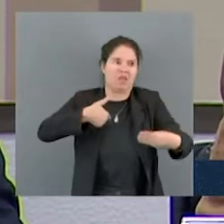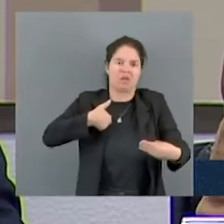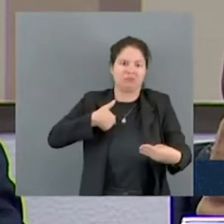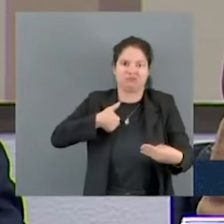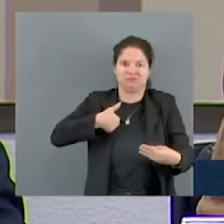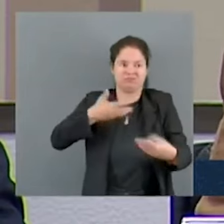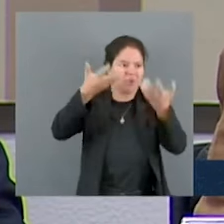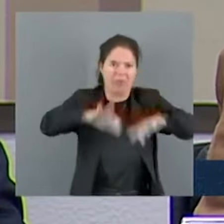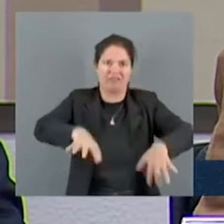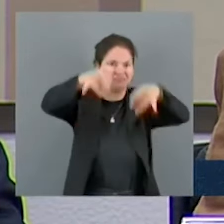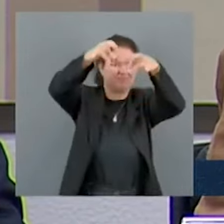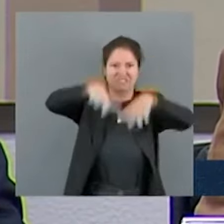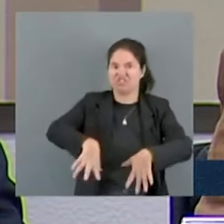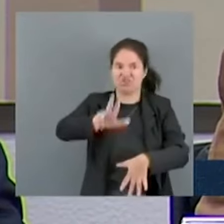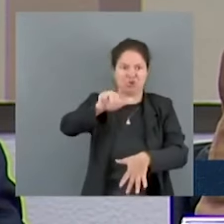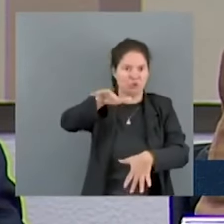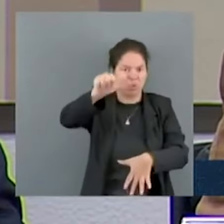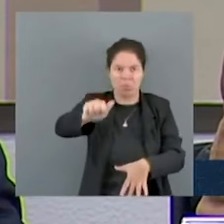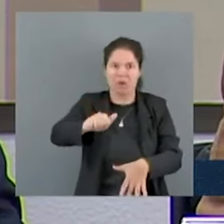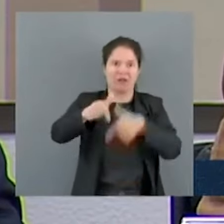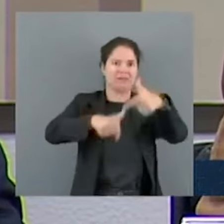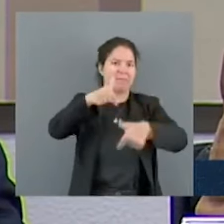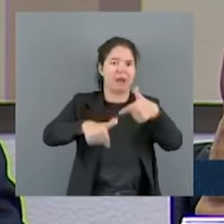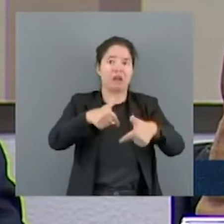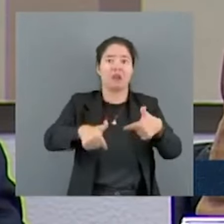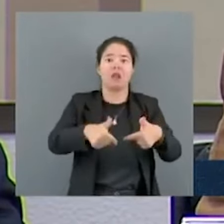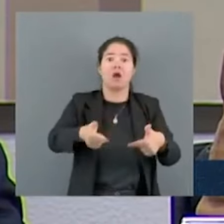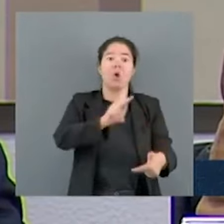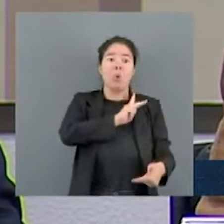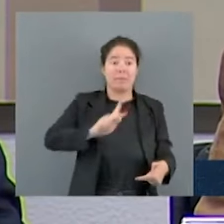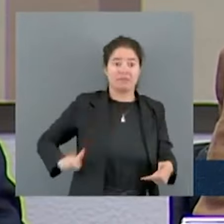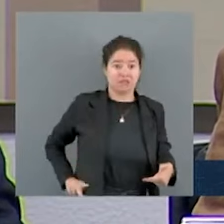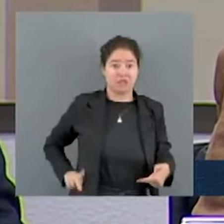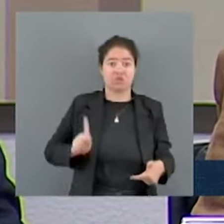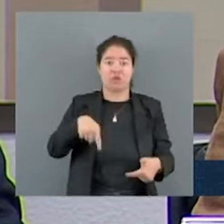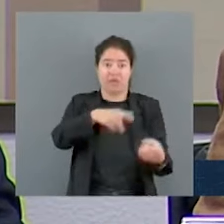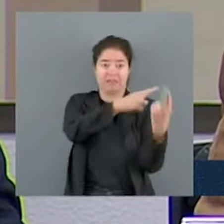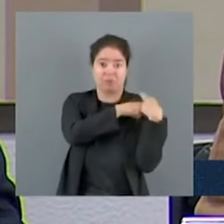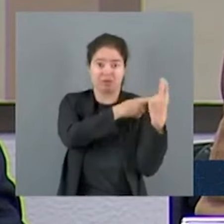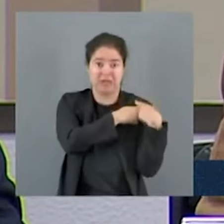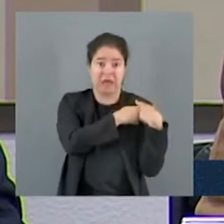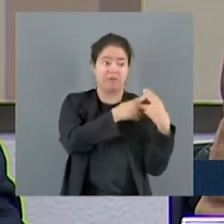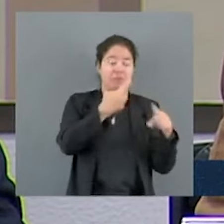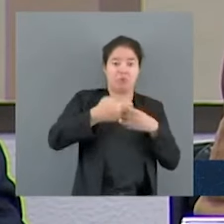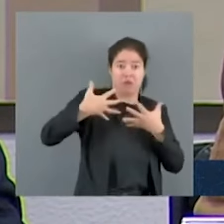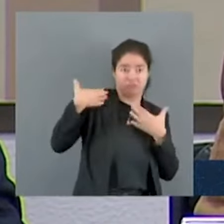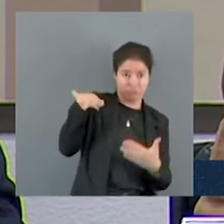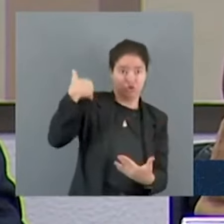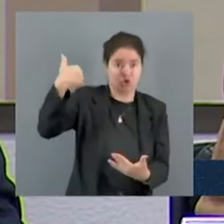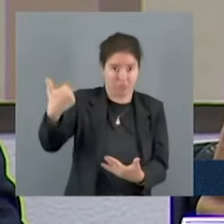desse trabalho. Quem é responsável pela minha nomeação é o presidente da República, presidente Lula, que me convidou.